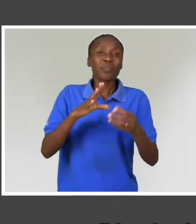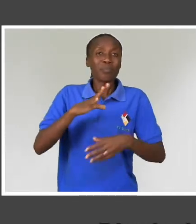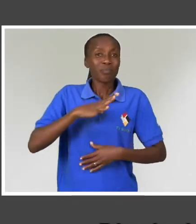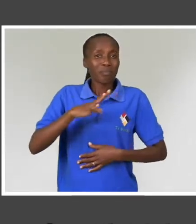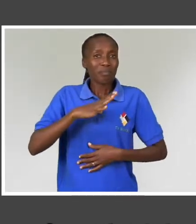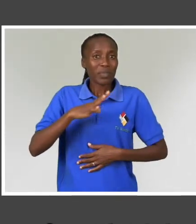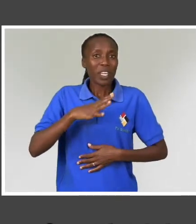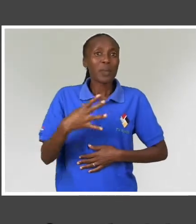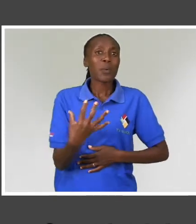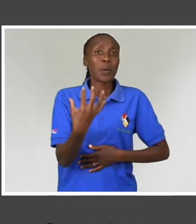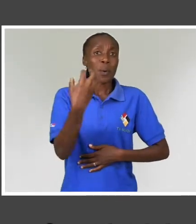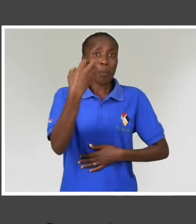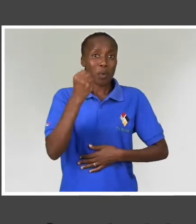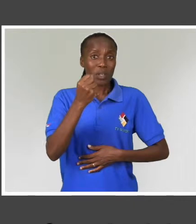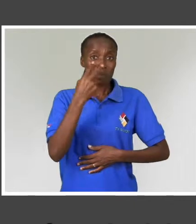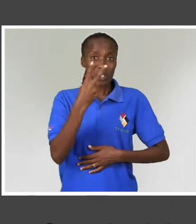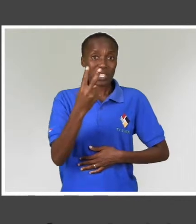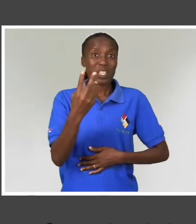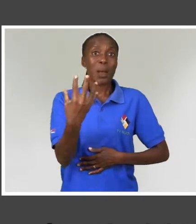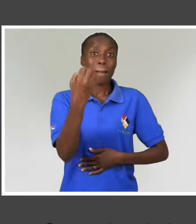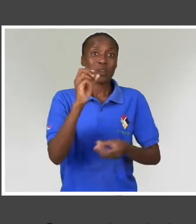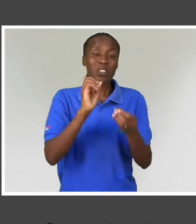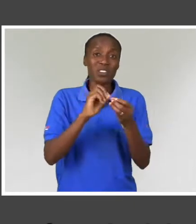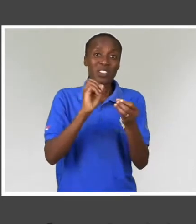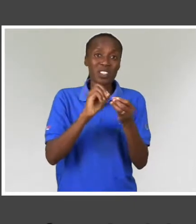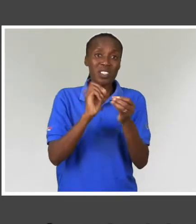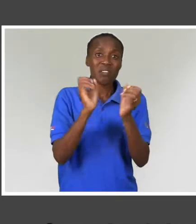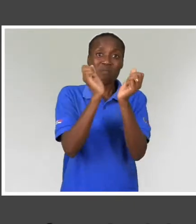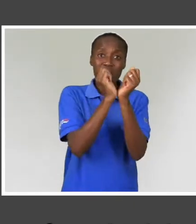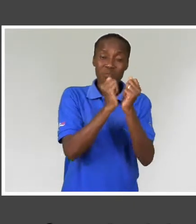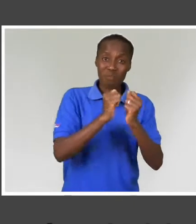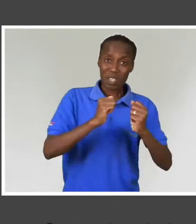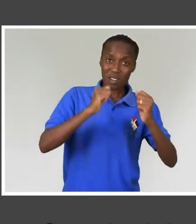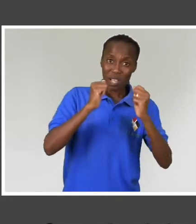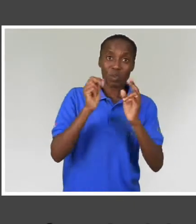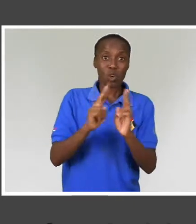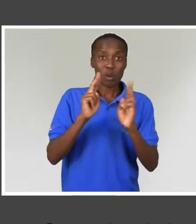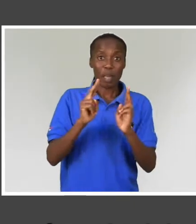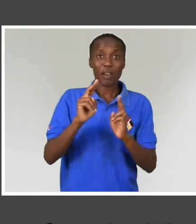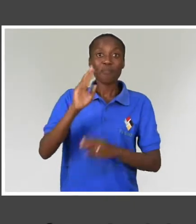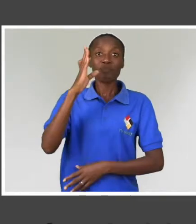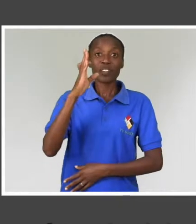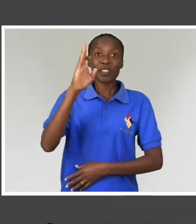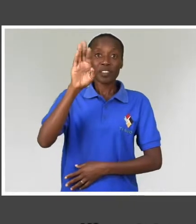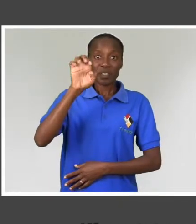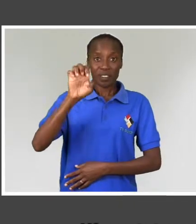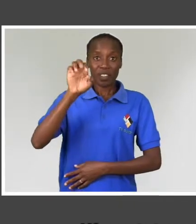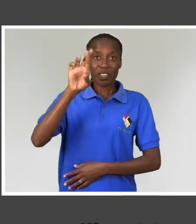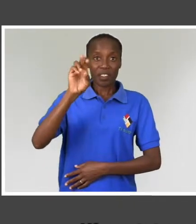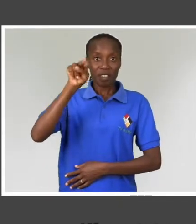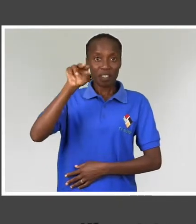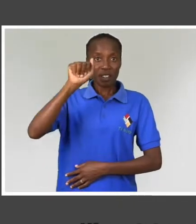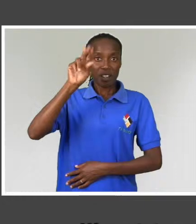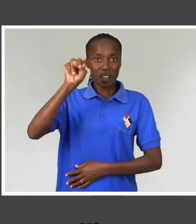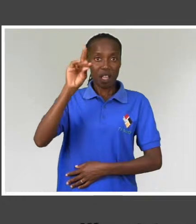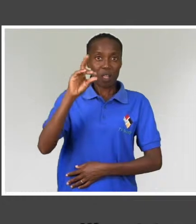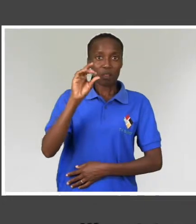Probablemente, estou tratando de ver se há possibilidade para sair de liberdade condicional. Fernando Luiz,